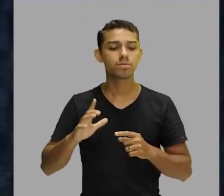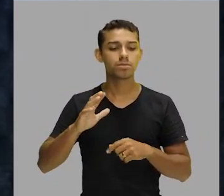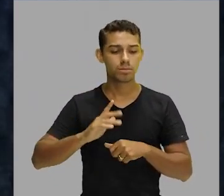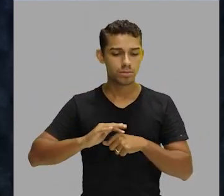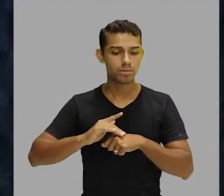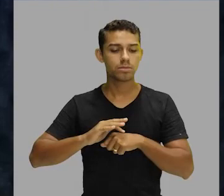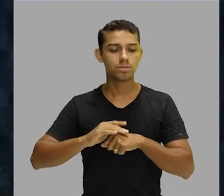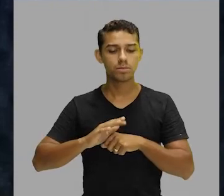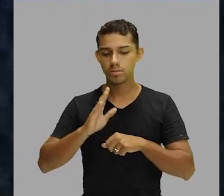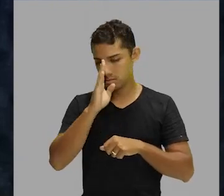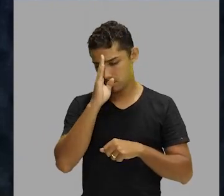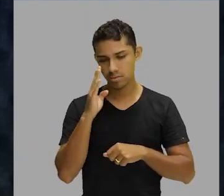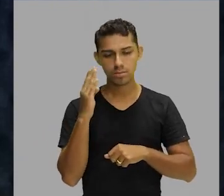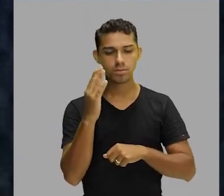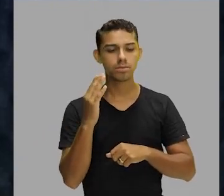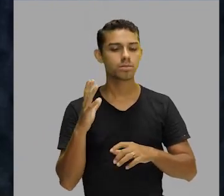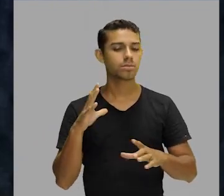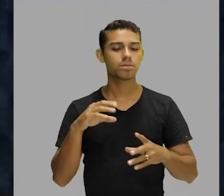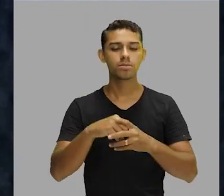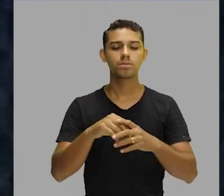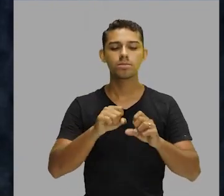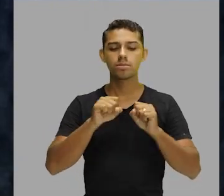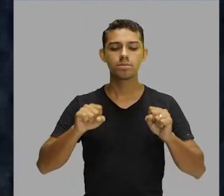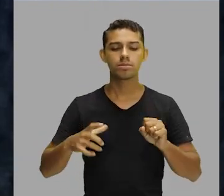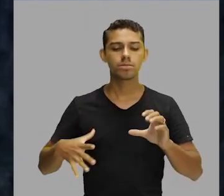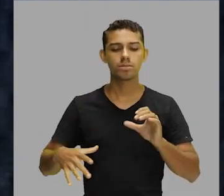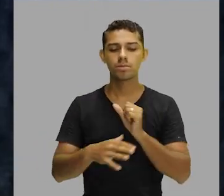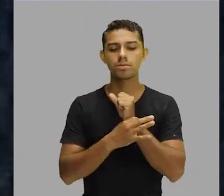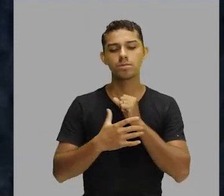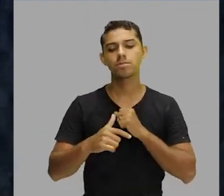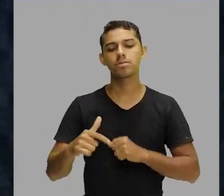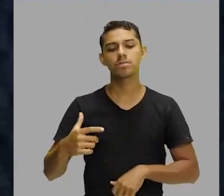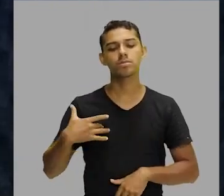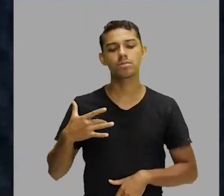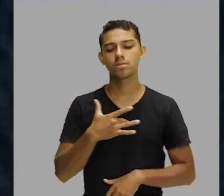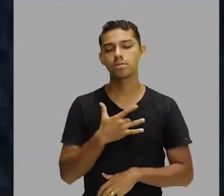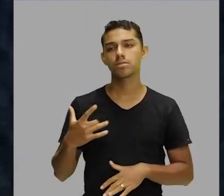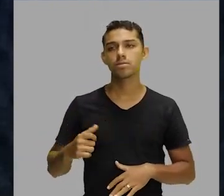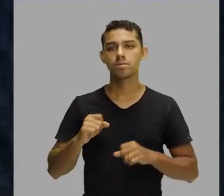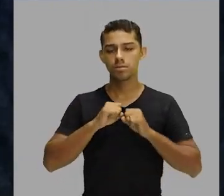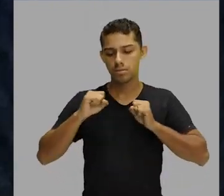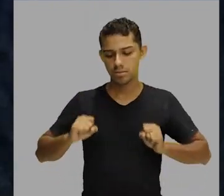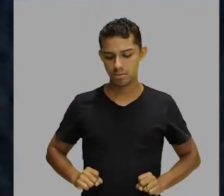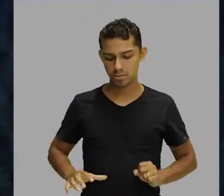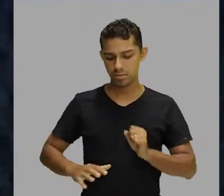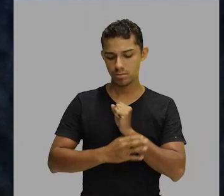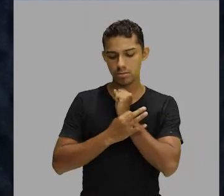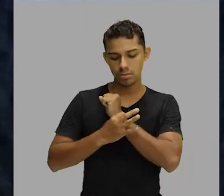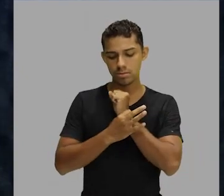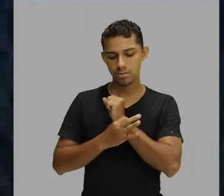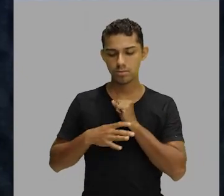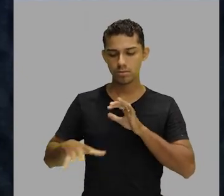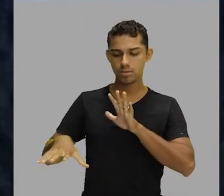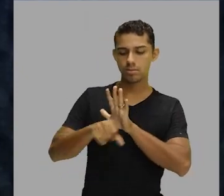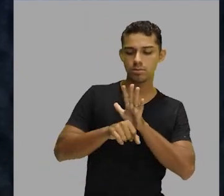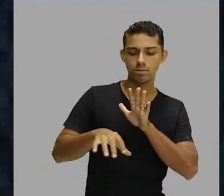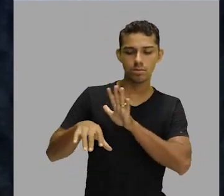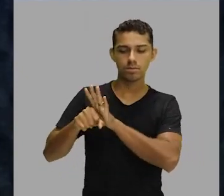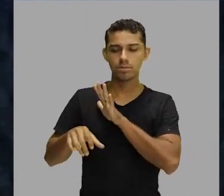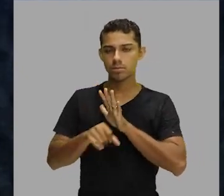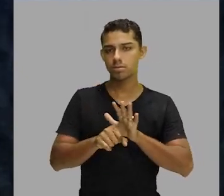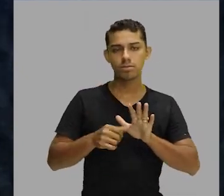vai acometer principalmente o sistema imunológico, que é o sistema que faz a defesa do